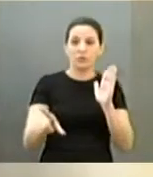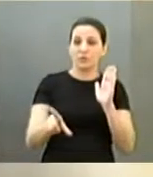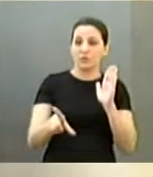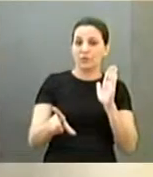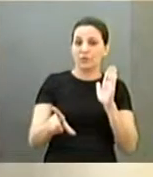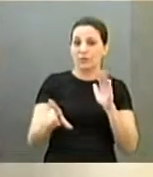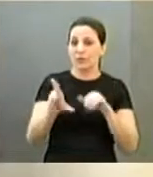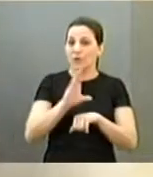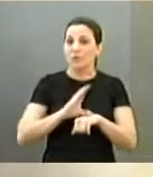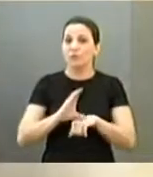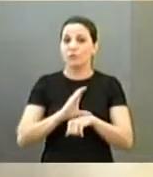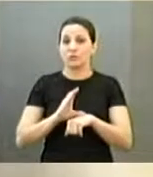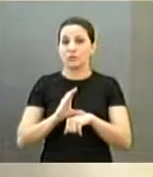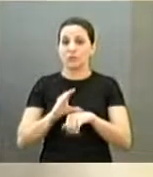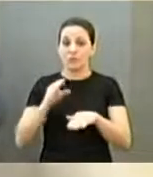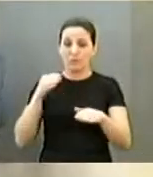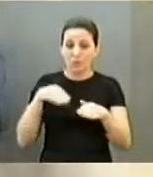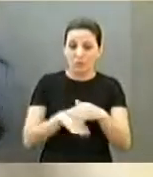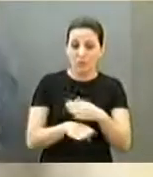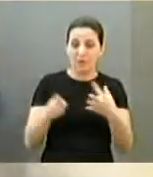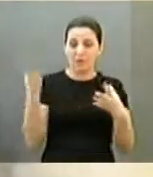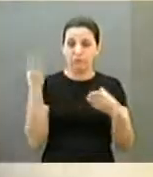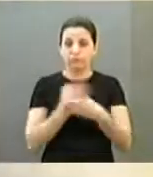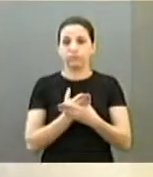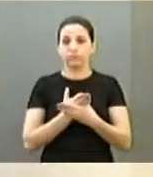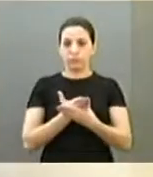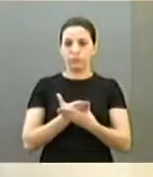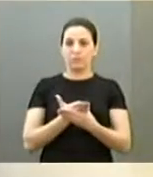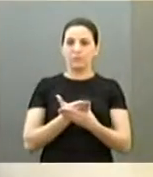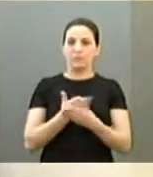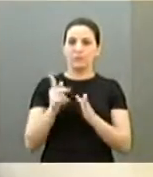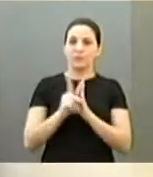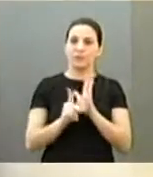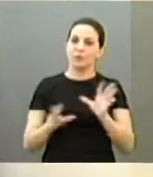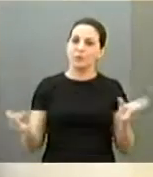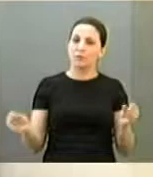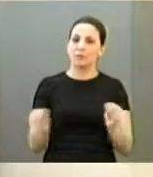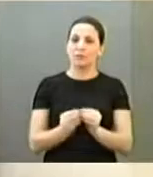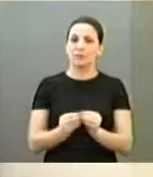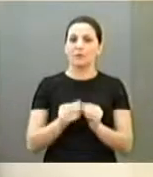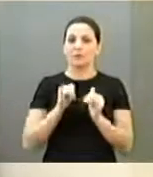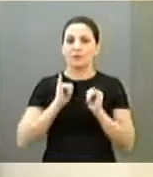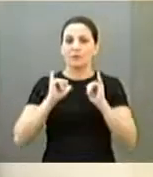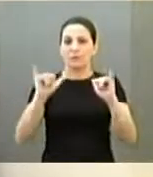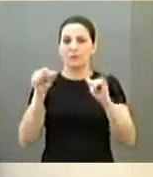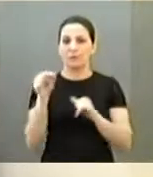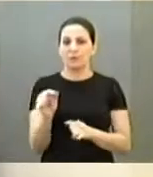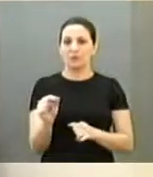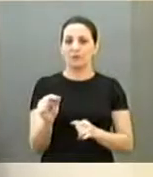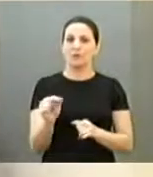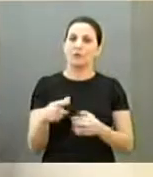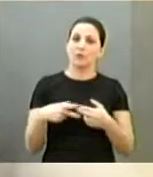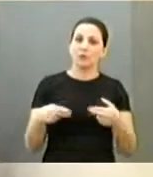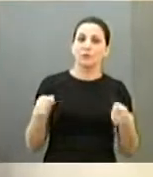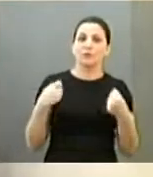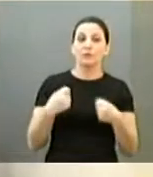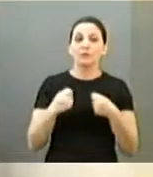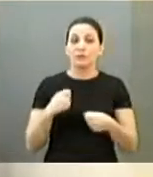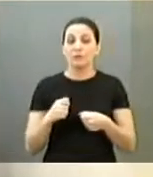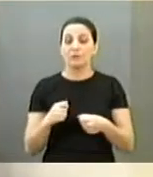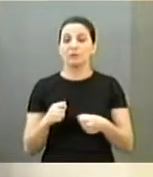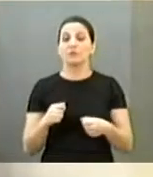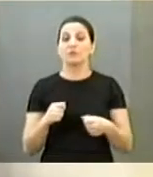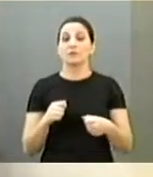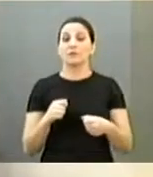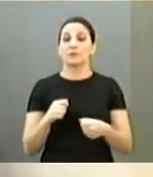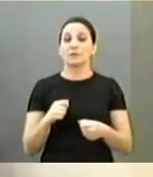do CEPAM, então acabou sendo arquivado. Eu quero resumir dizendo o seguinte: alguma coisa tem que ser feito